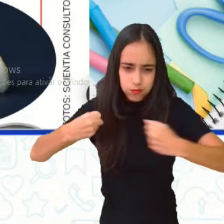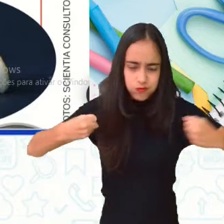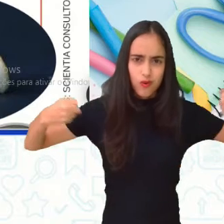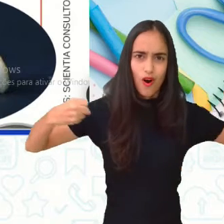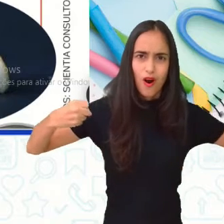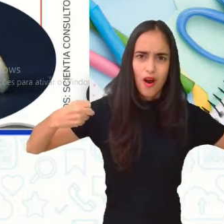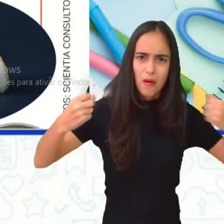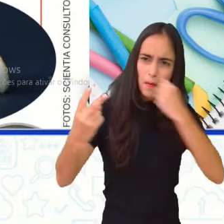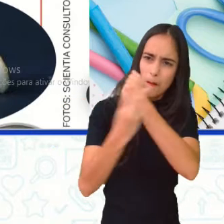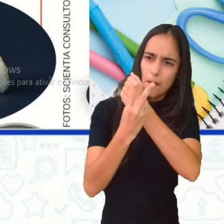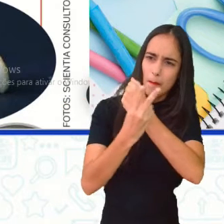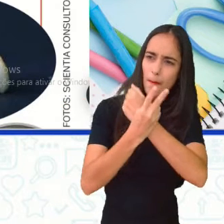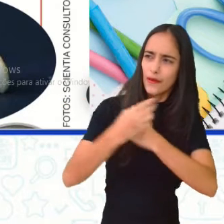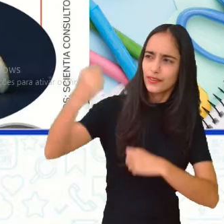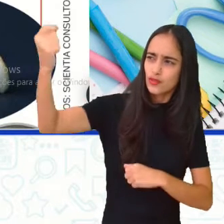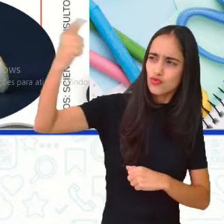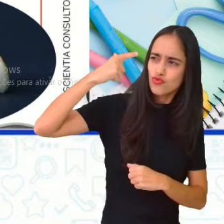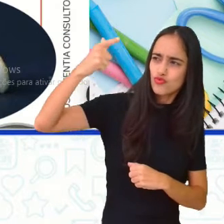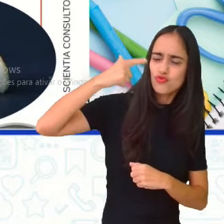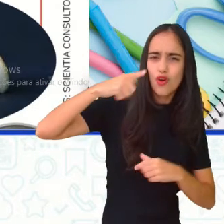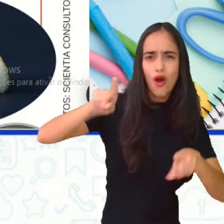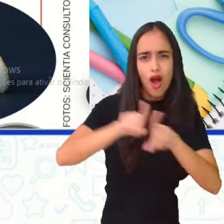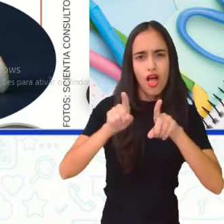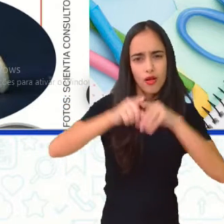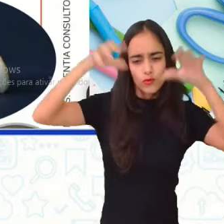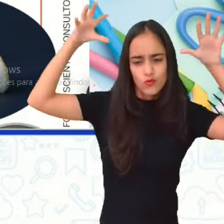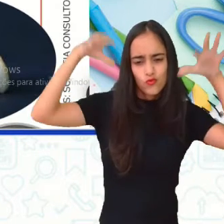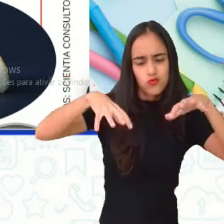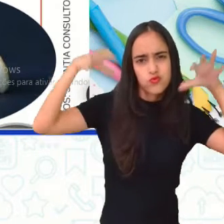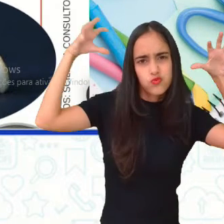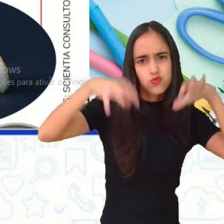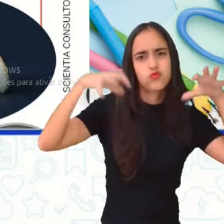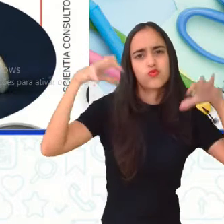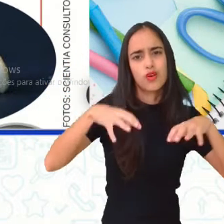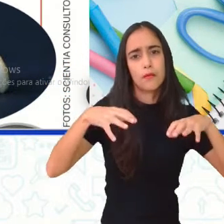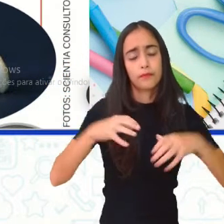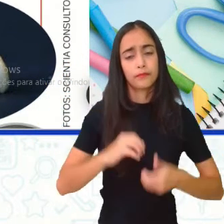excessiva. As peças históricas já estão sendo colocadas em seus